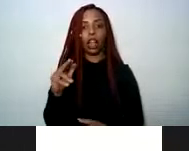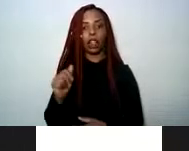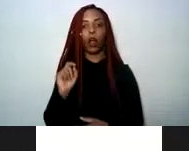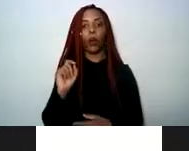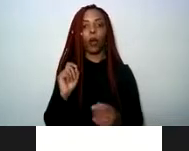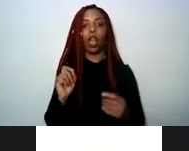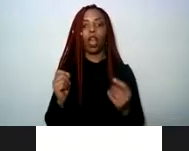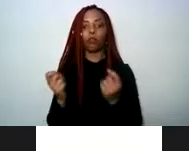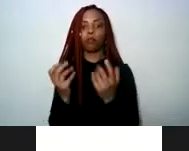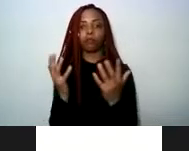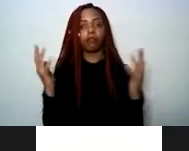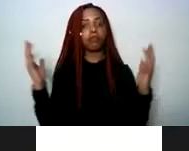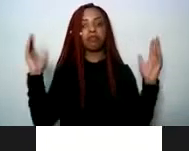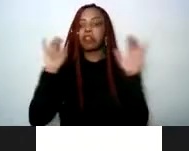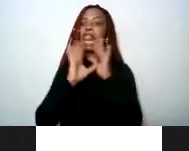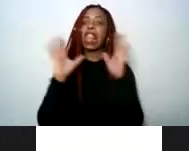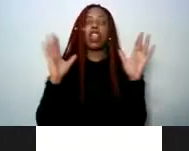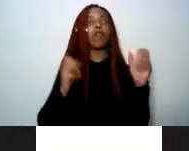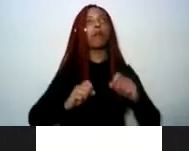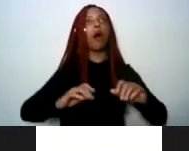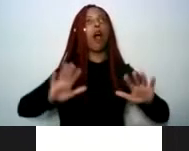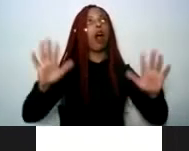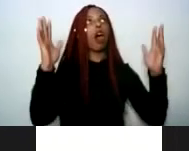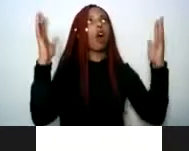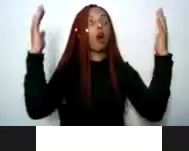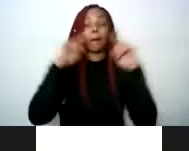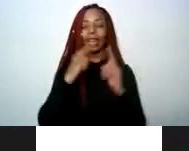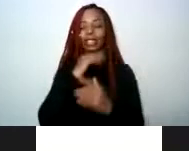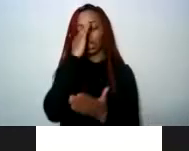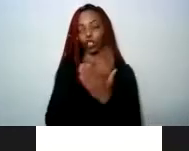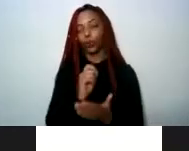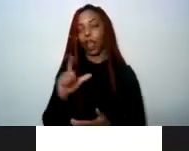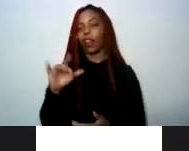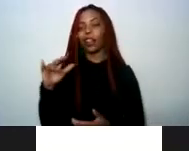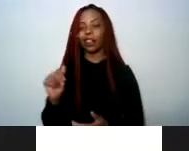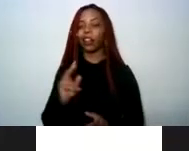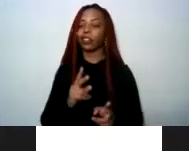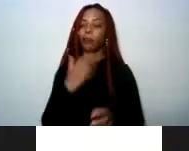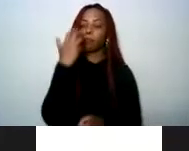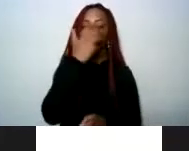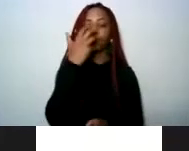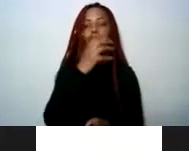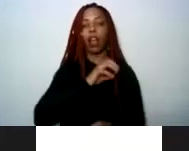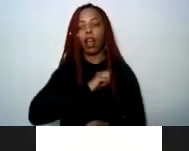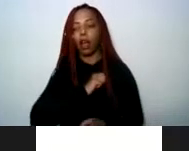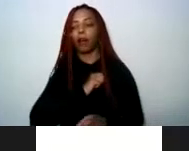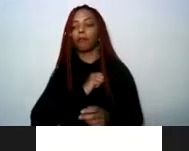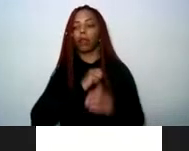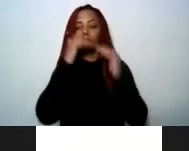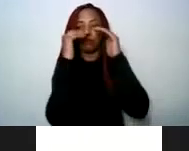desproposital mas a gente acredita que a Lina que prezava pela natureza e essa relação super forte com a